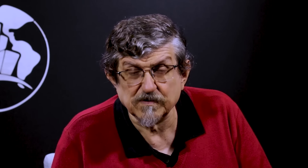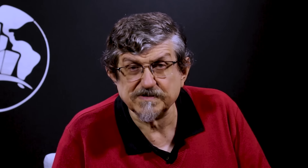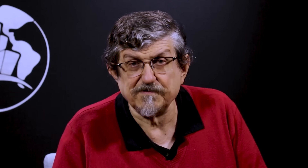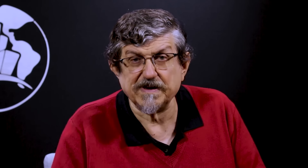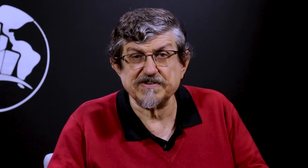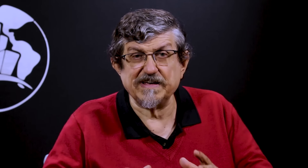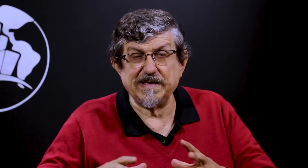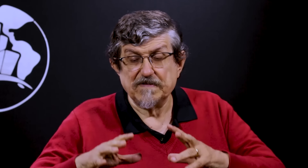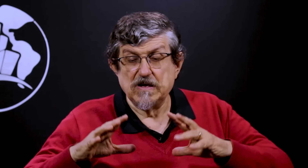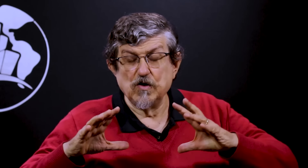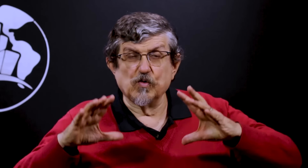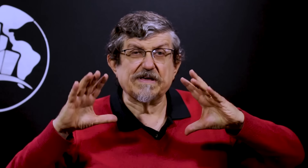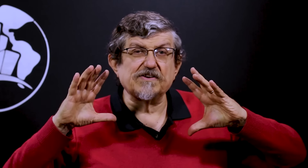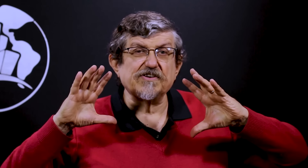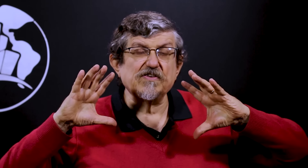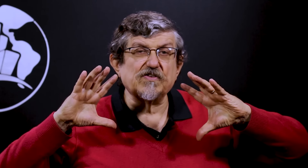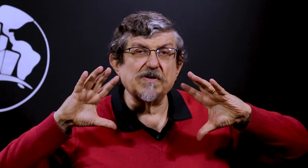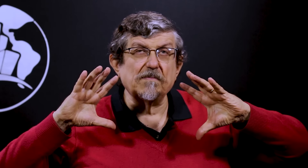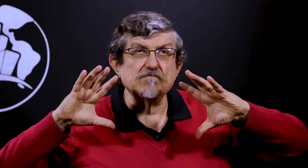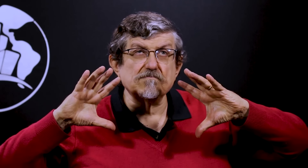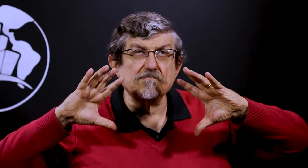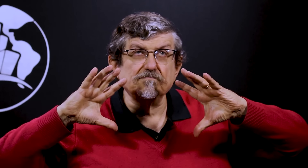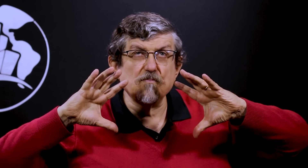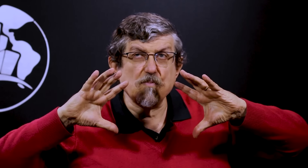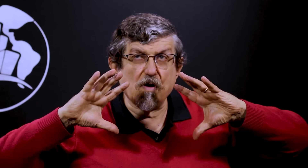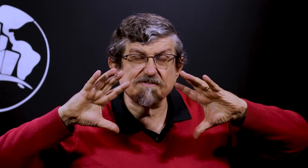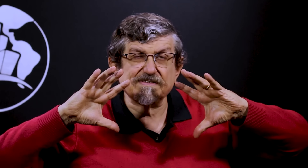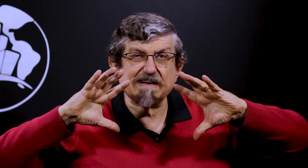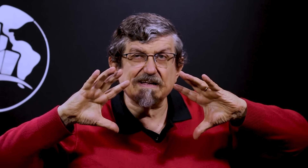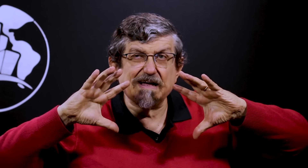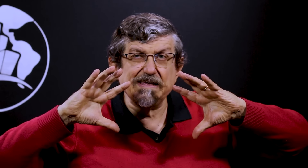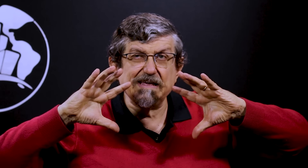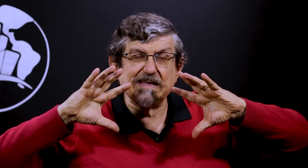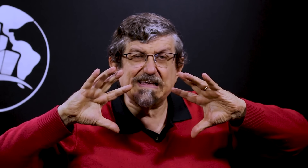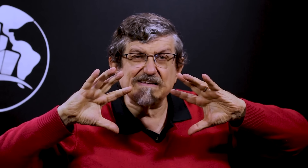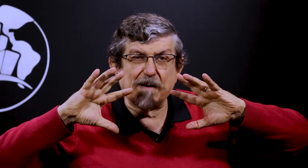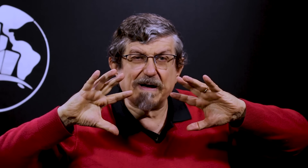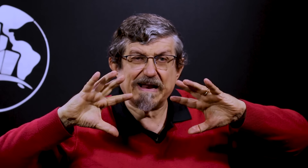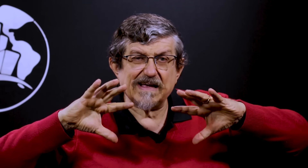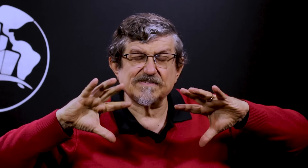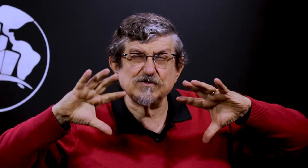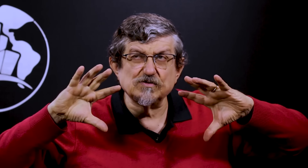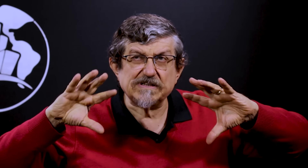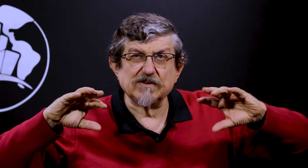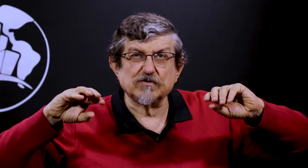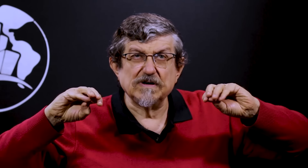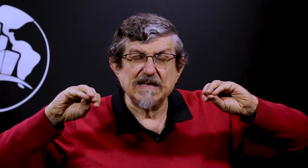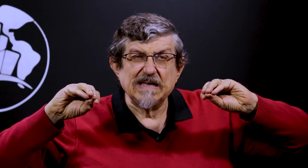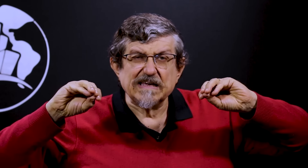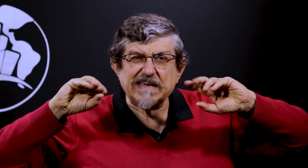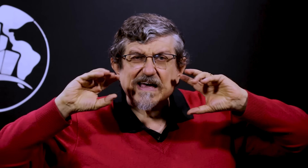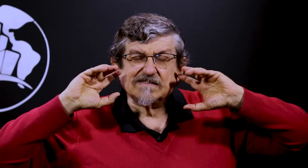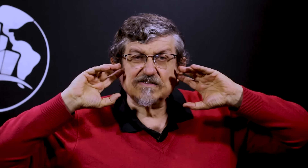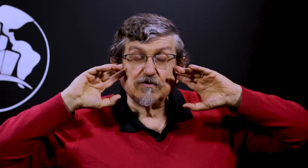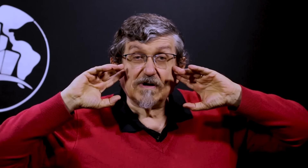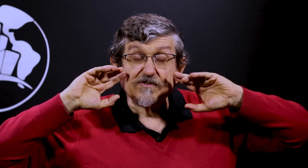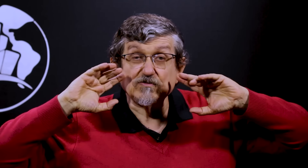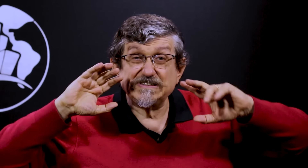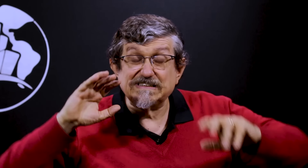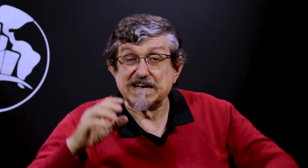irmão. Então você veja aí o que a gente mostra aí, que aparece no texto, que é